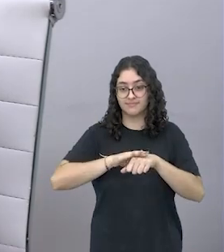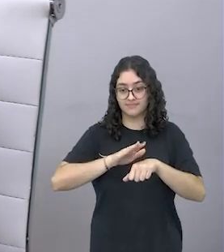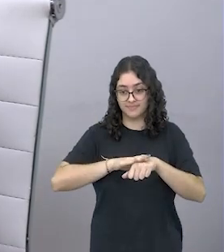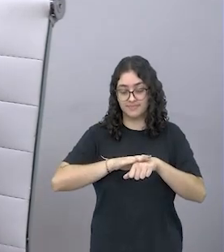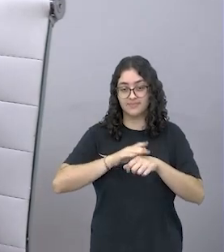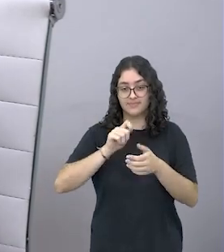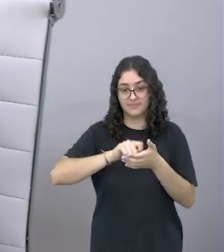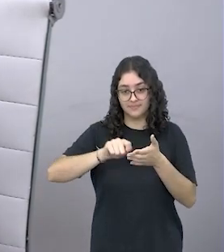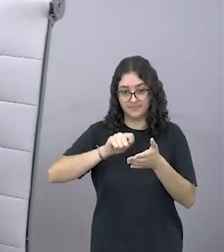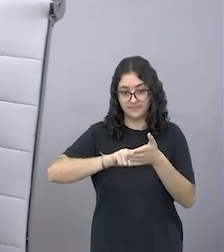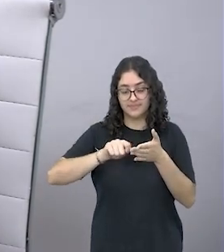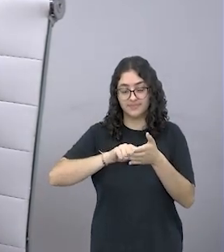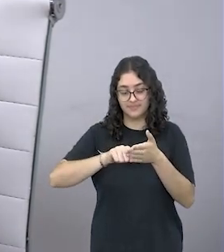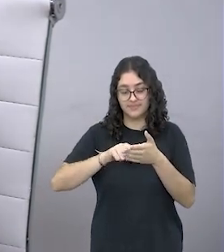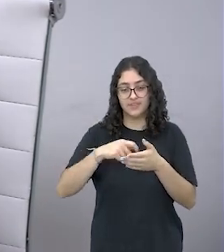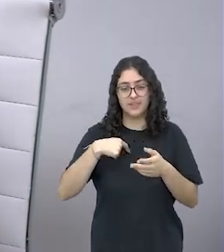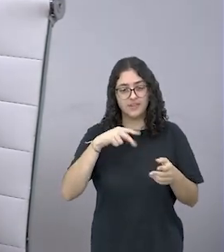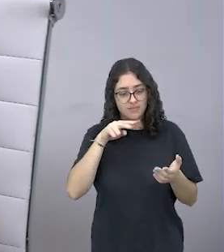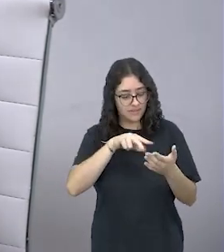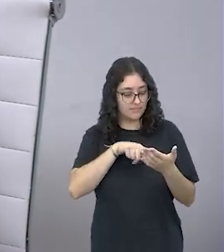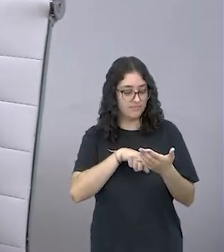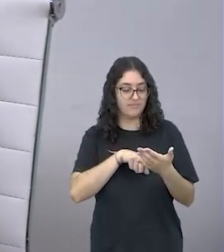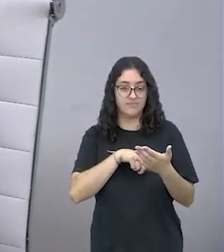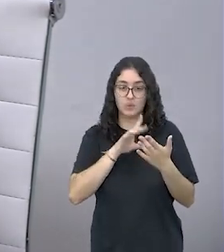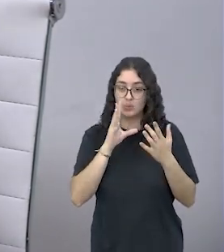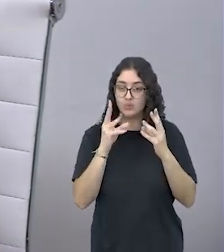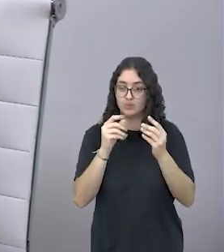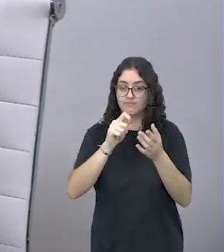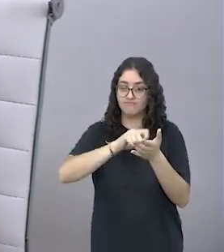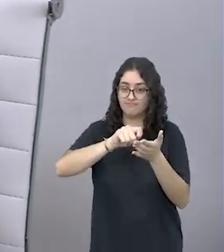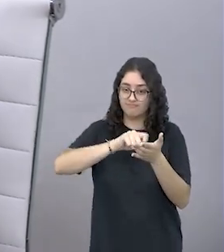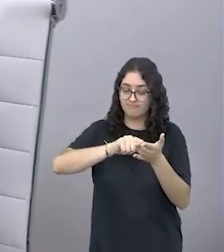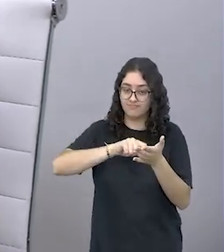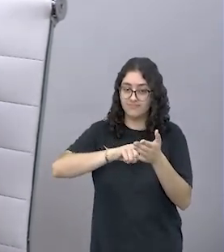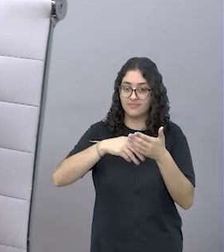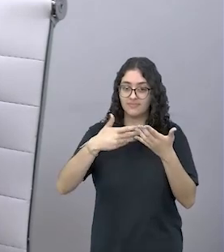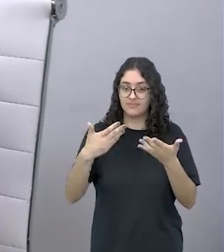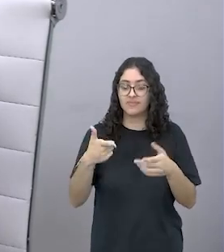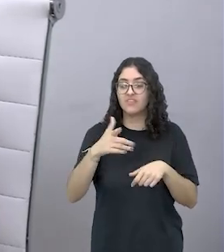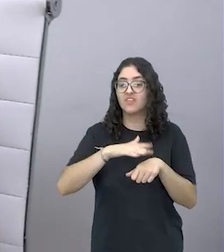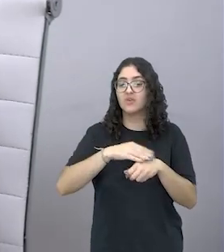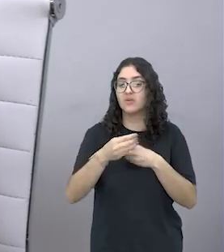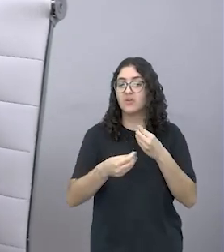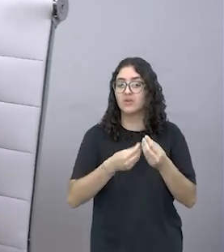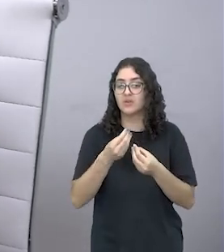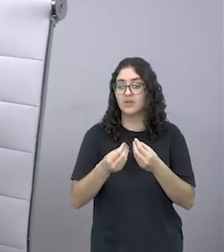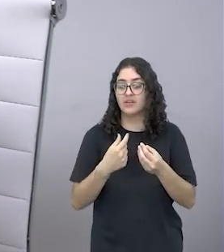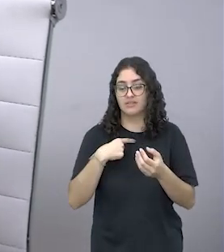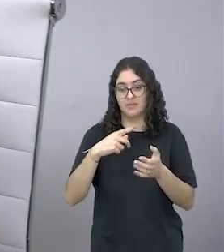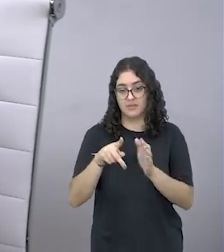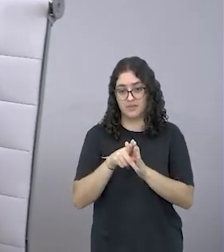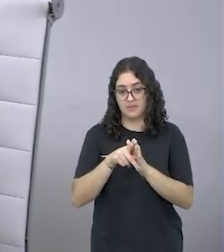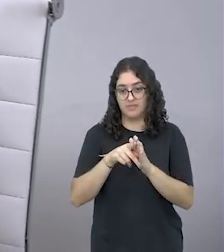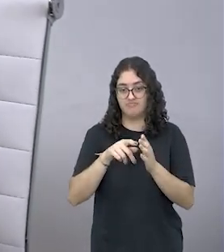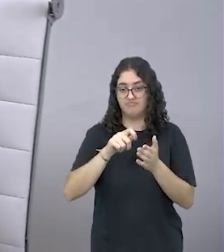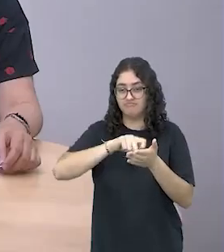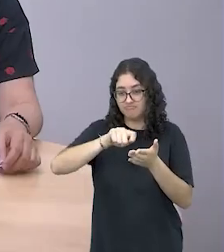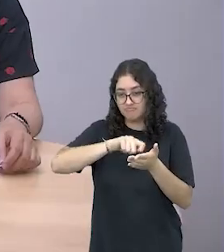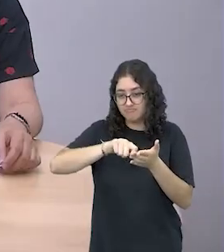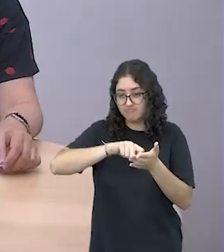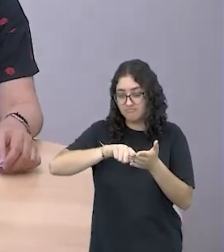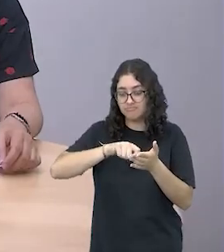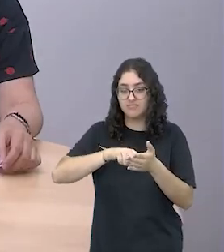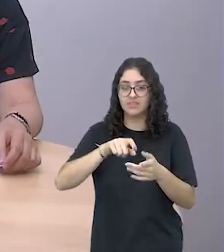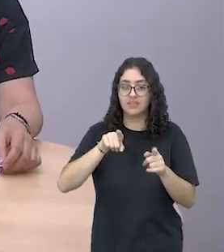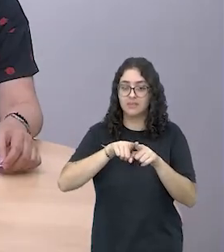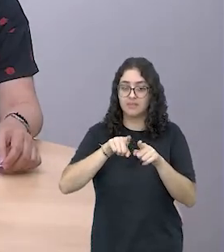eles escreveram aí, eu li o caderninho, todas as anotações, mas como que você fez isso? Eu tenho aqui meu diário de bordo,